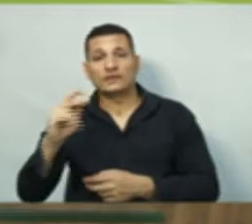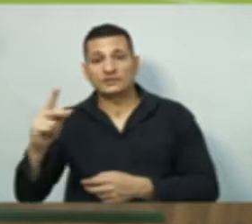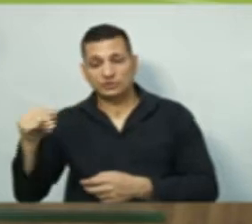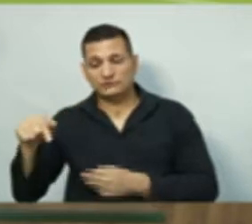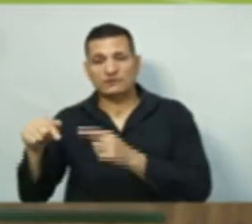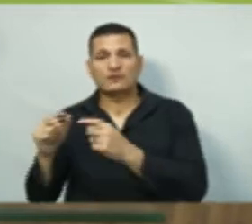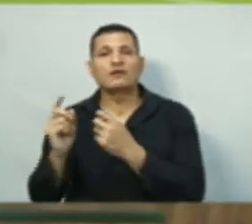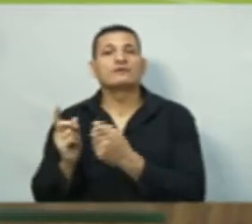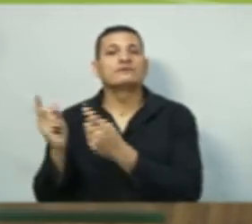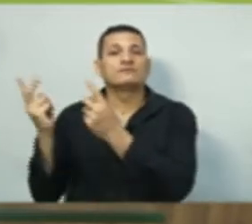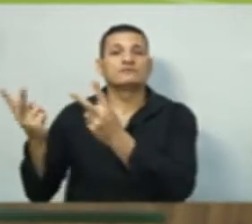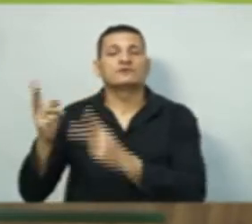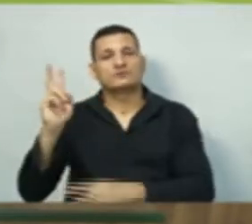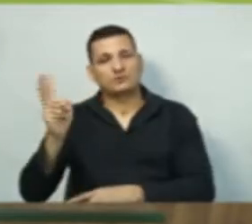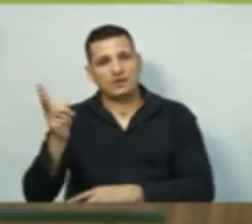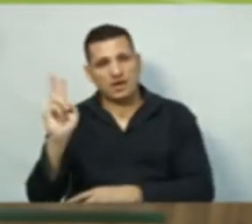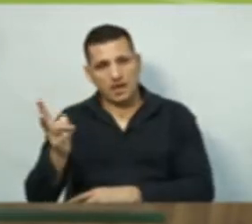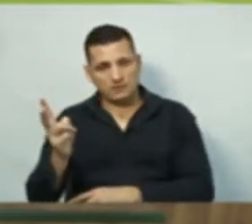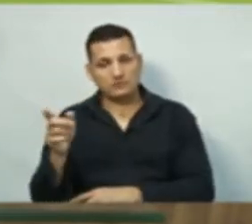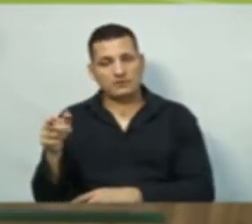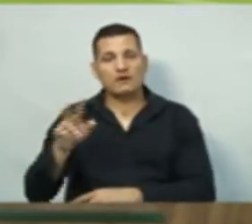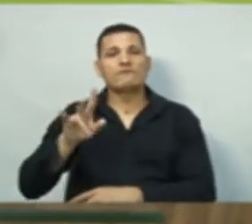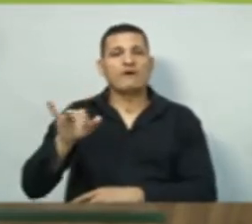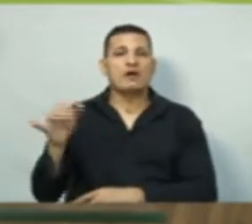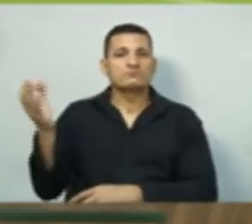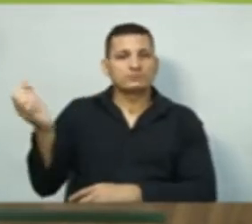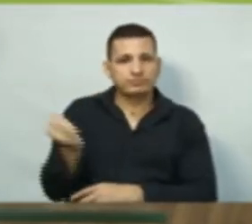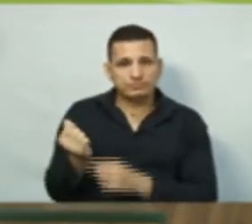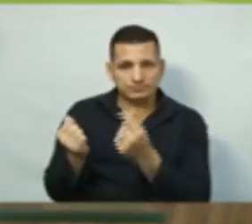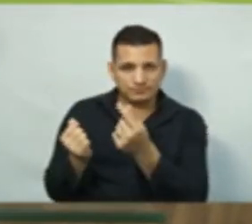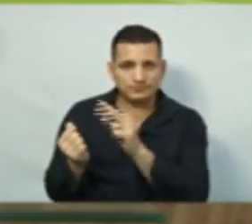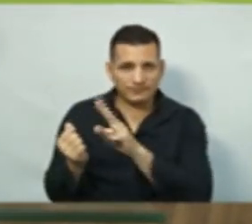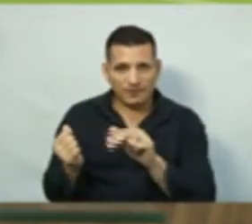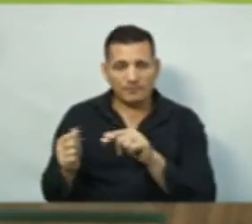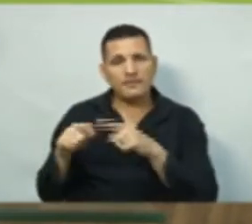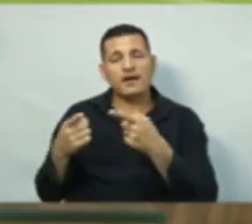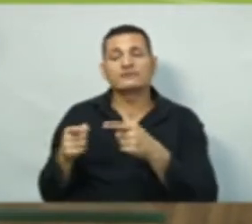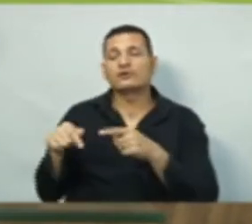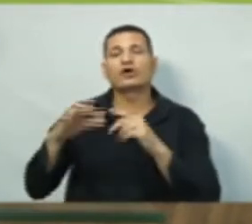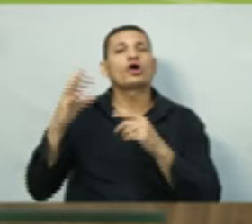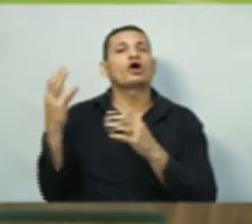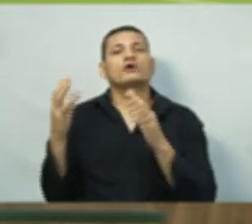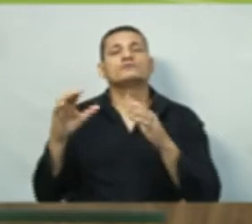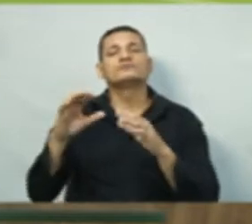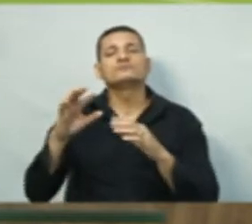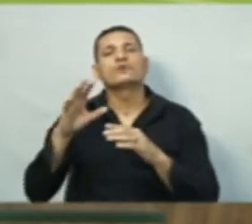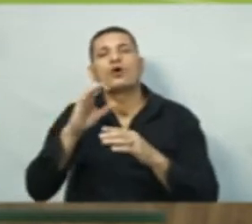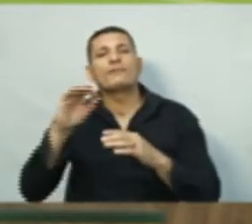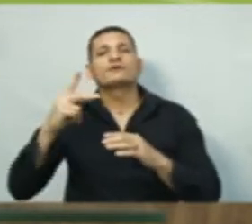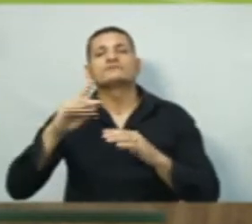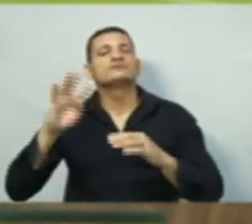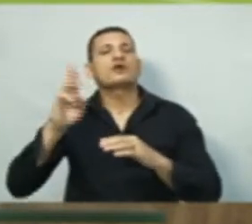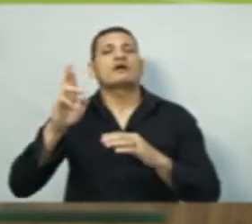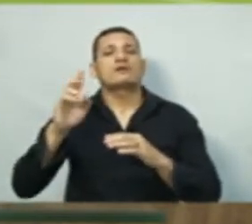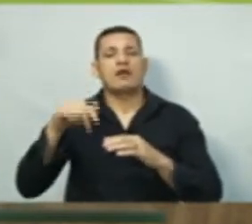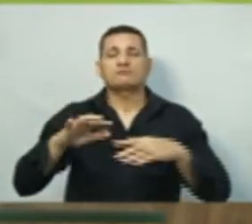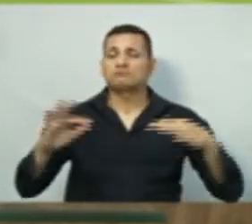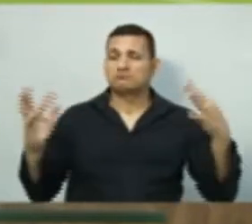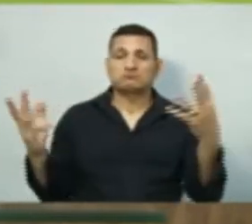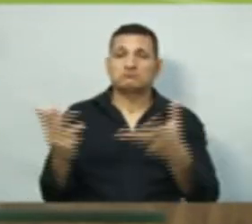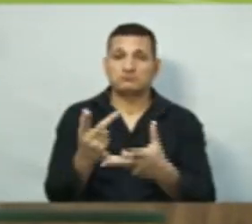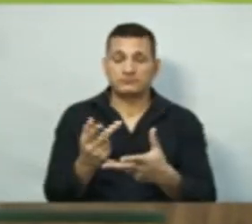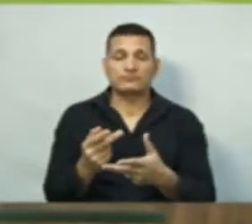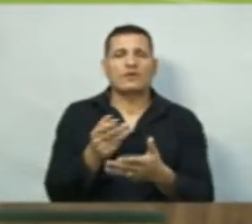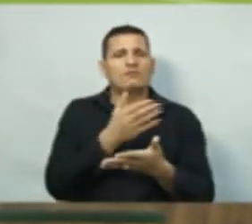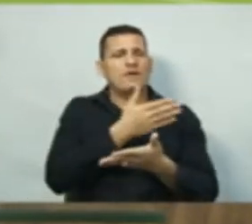a R$2. Ela vai lucrar. Só que de quem é a cooperativa? De todos os associados. No final do ano, vai ver